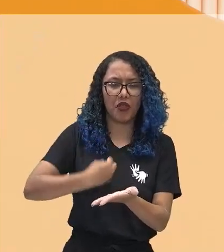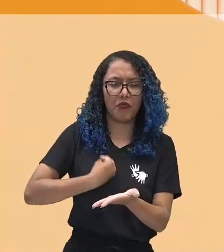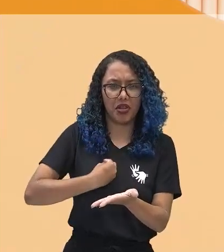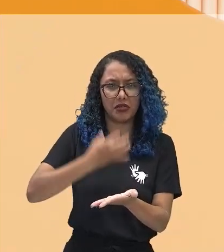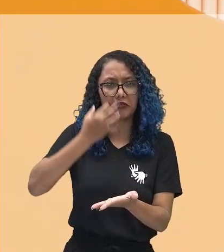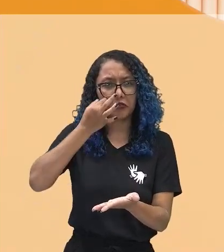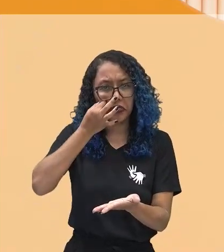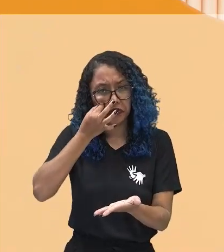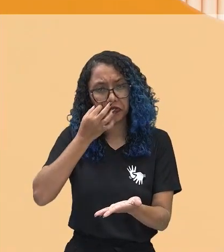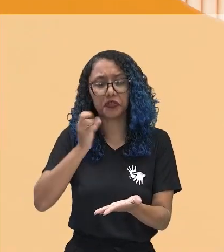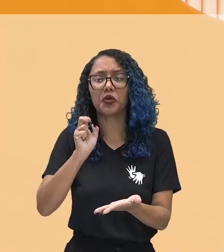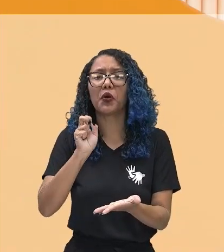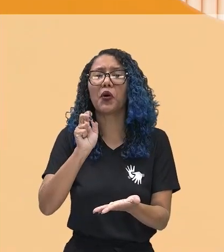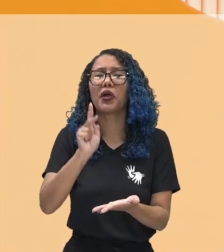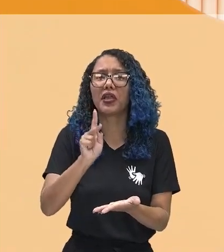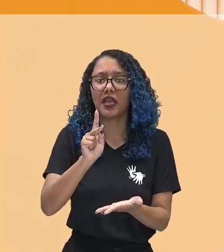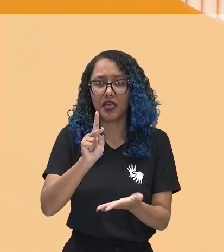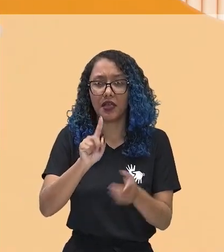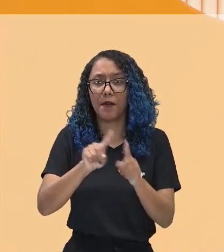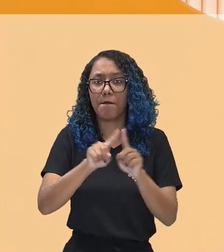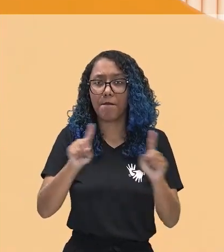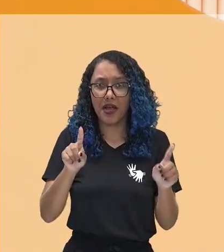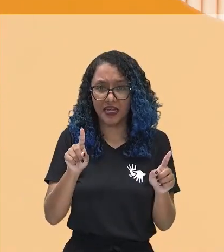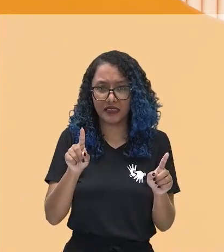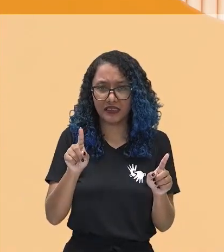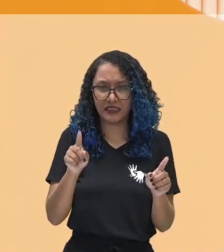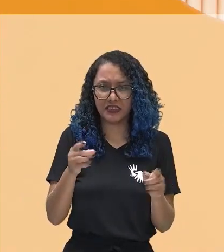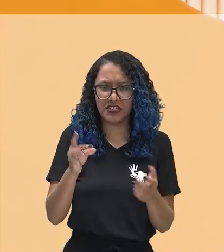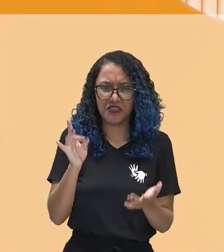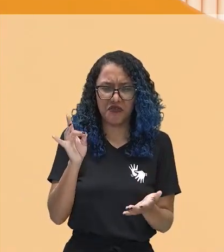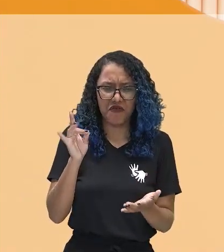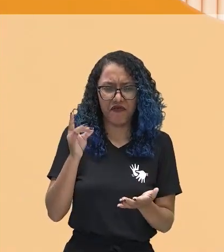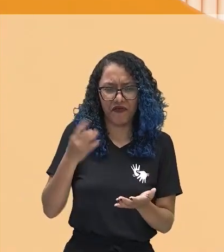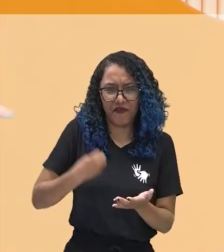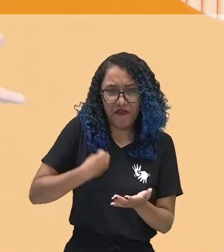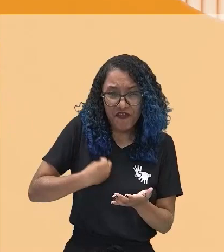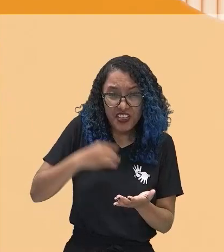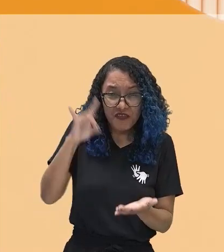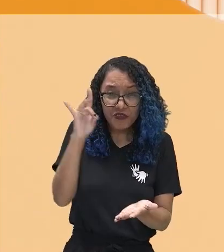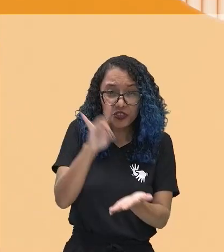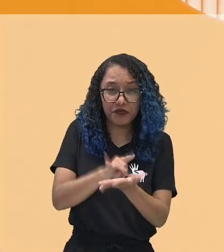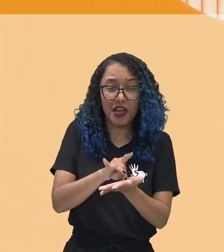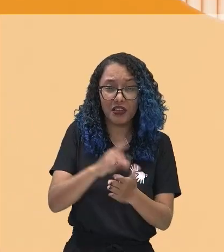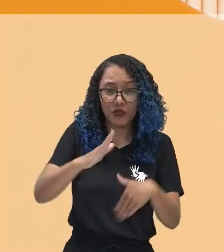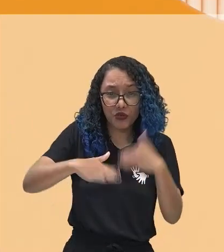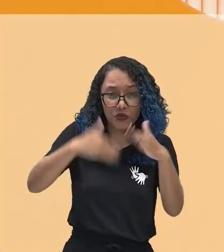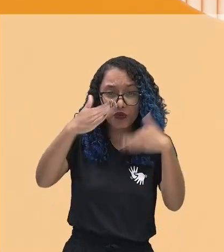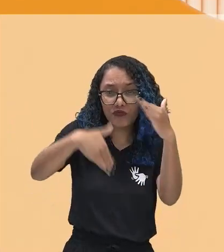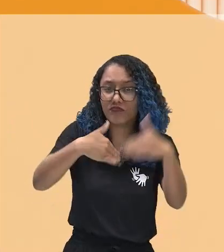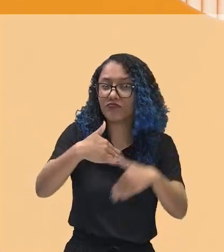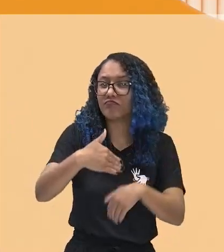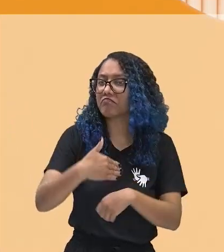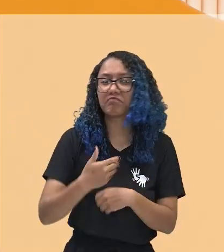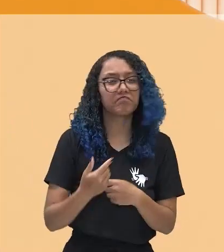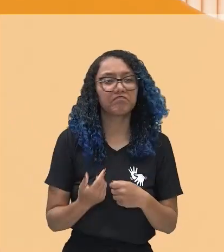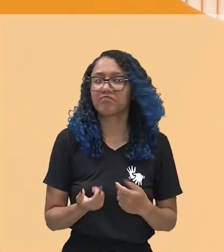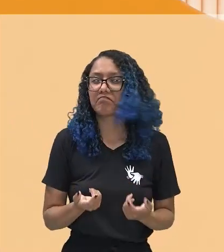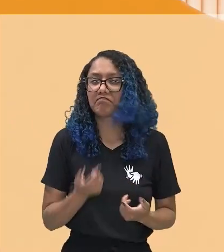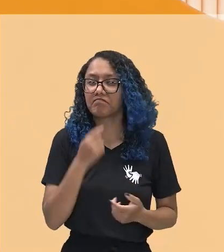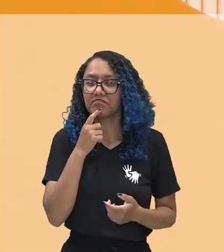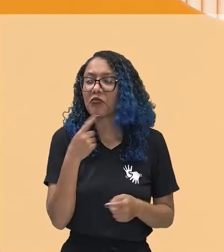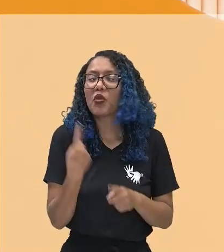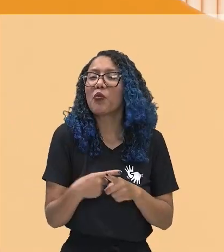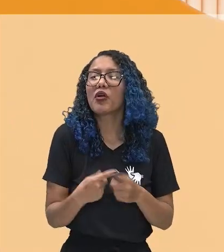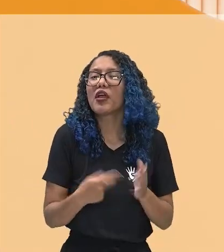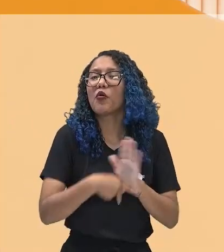aqui, estou nesse mundo, tá bom? Mas eu não existo para esse mundo, porque eu não tenho um projeto definido dessa